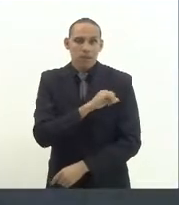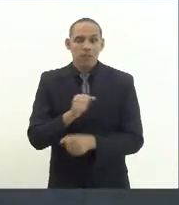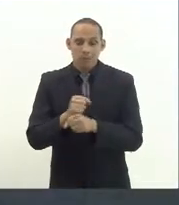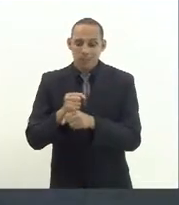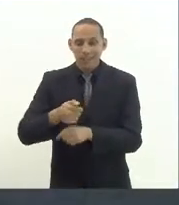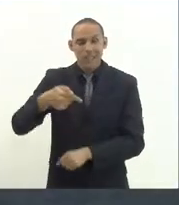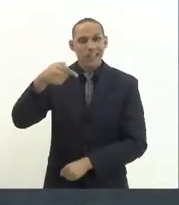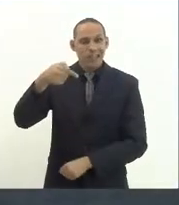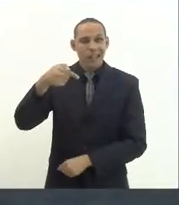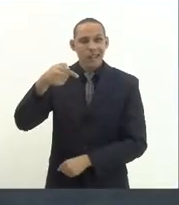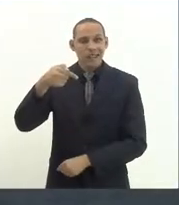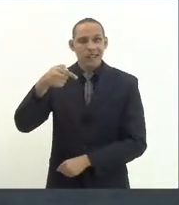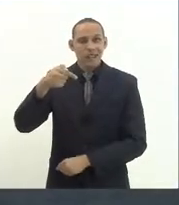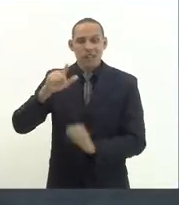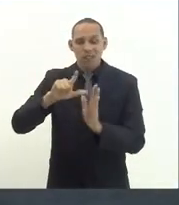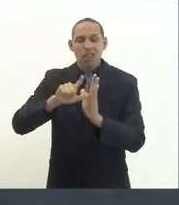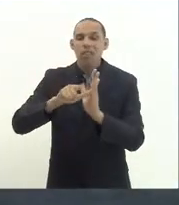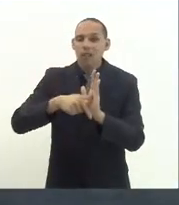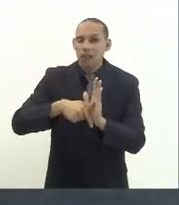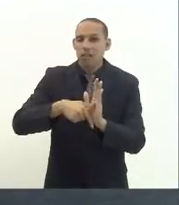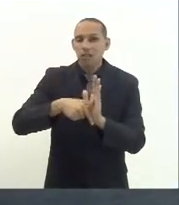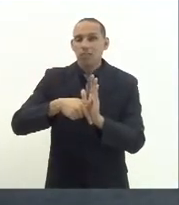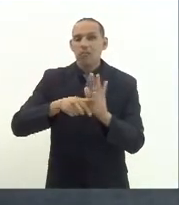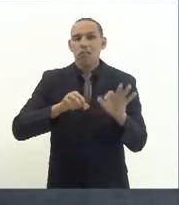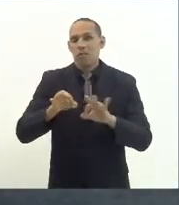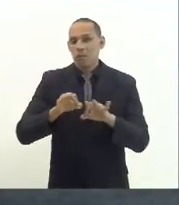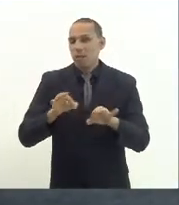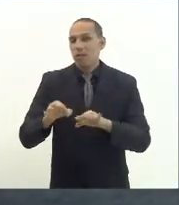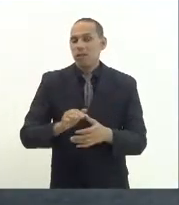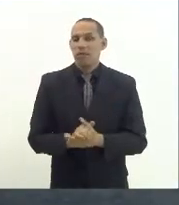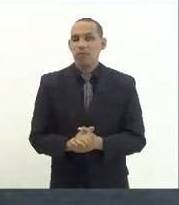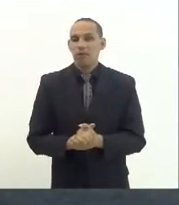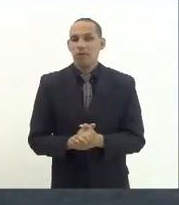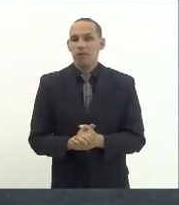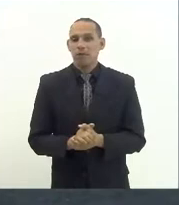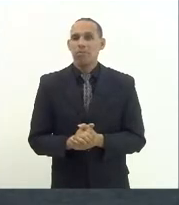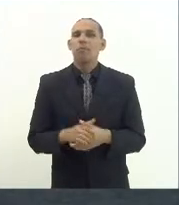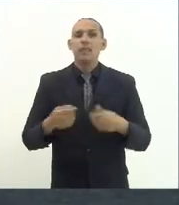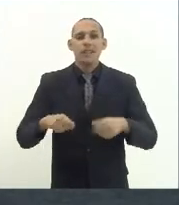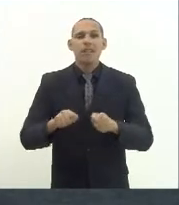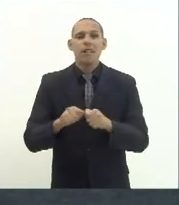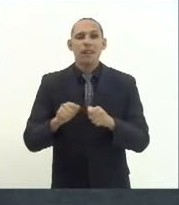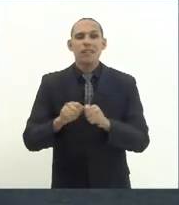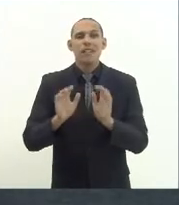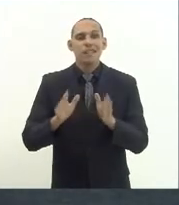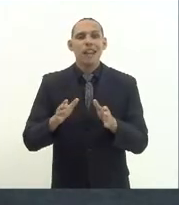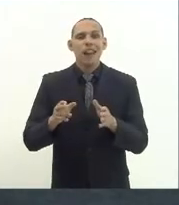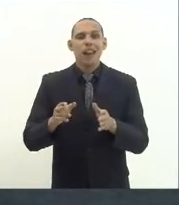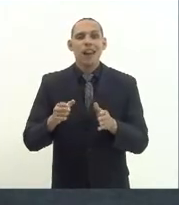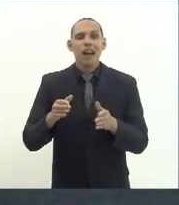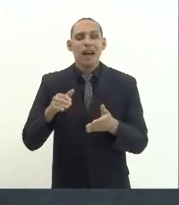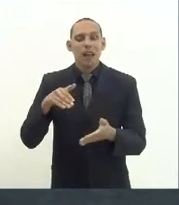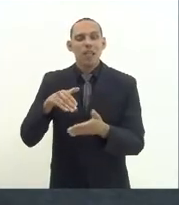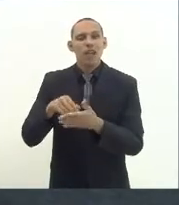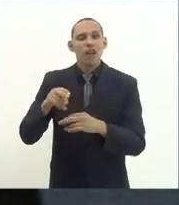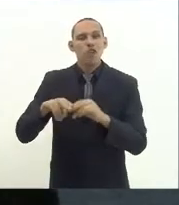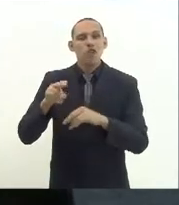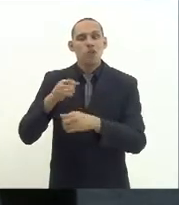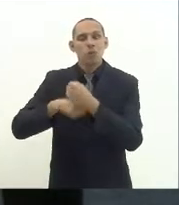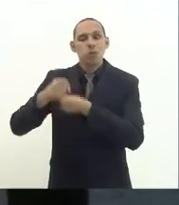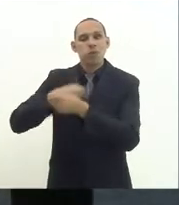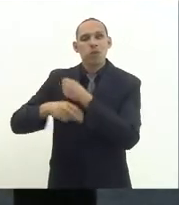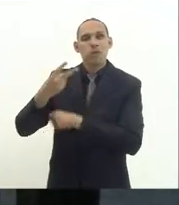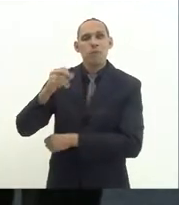sete anos atrasado nesse de ver não é que na verdade deveria ter feito isso até Juninho Viu André até Julho de